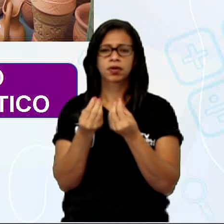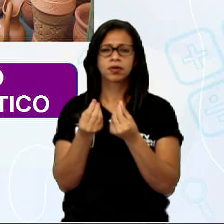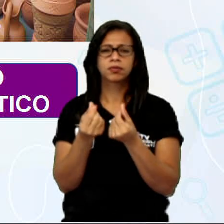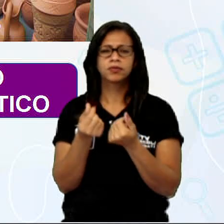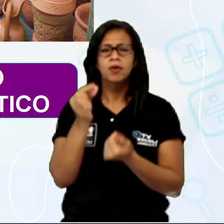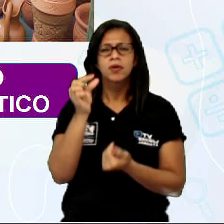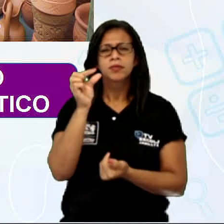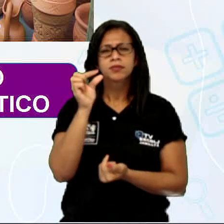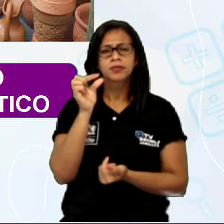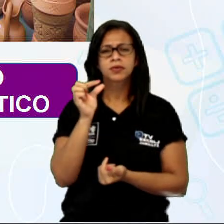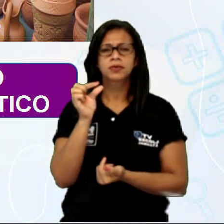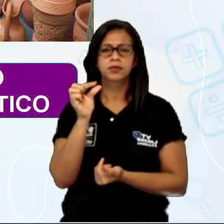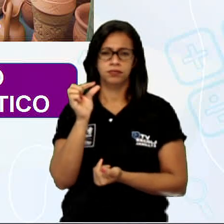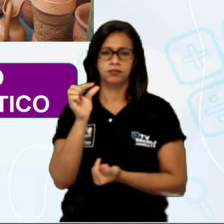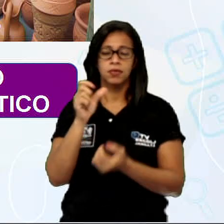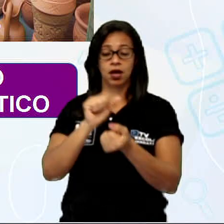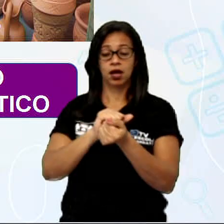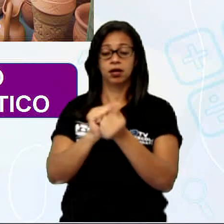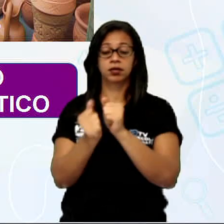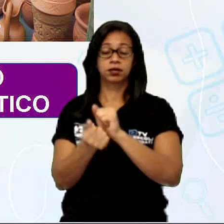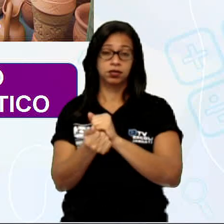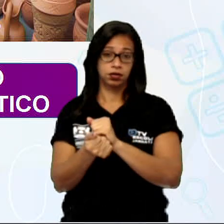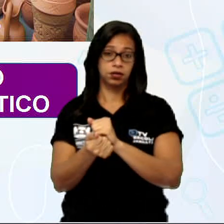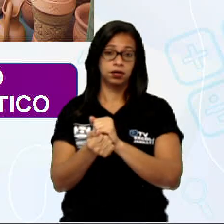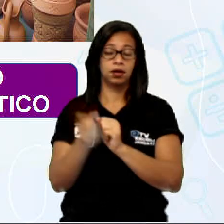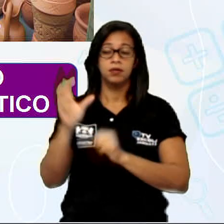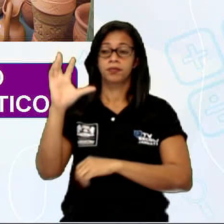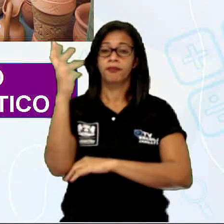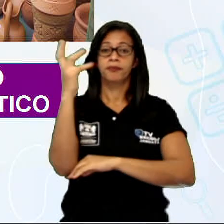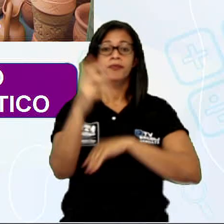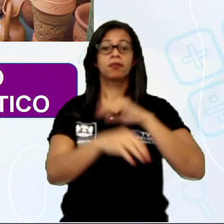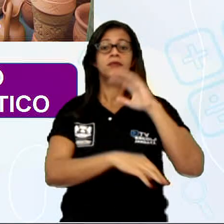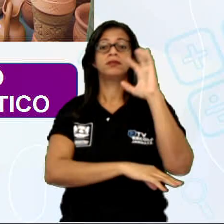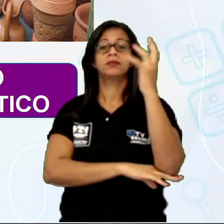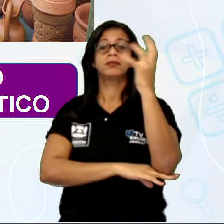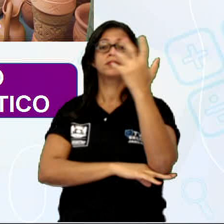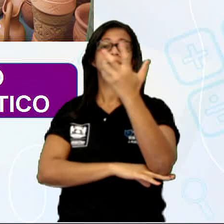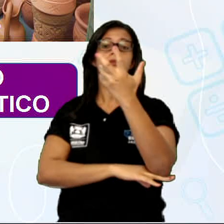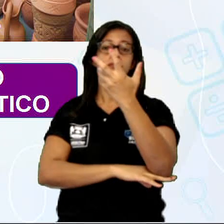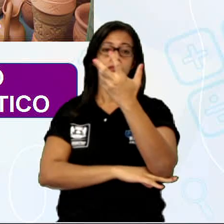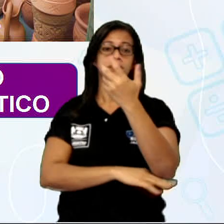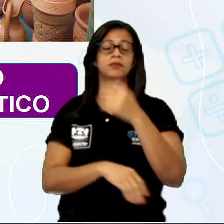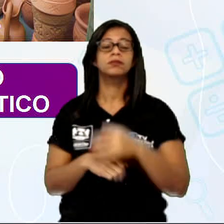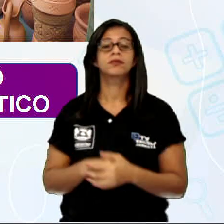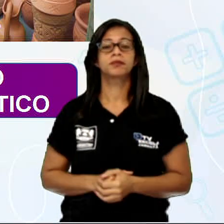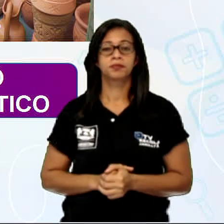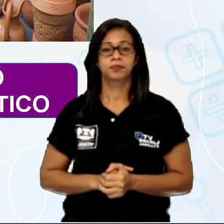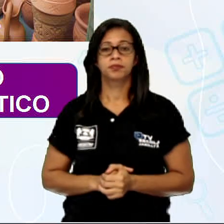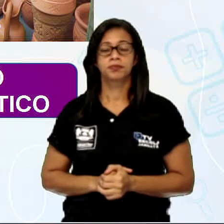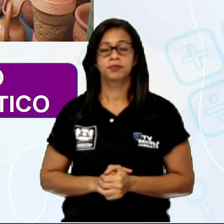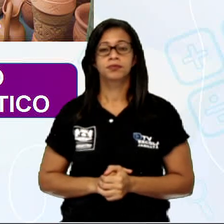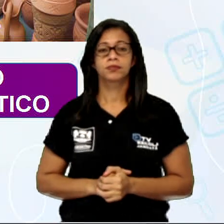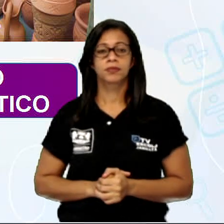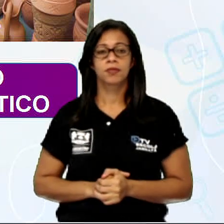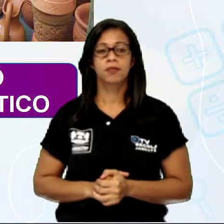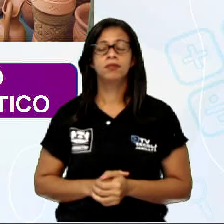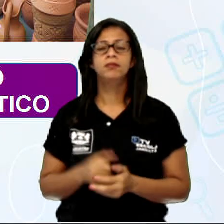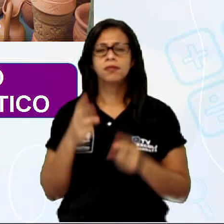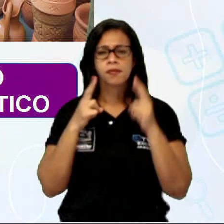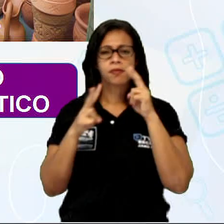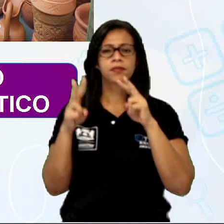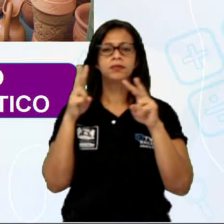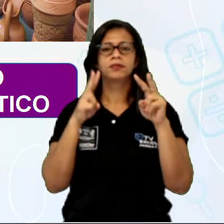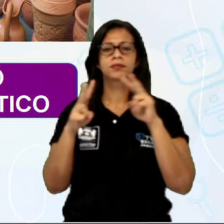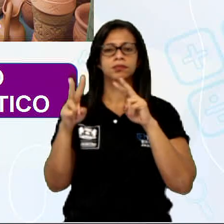né? A argila ela é encontrada na natureza, né, como na foto 2, é